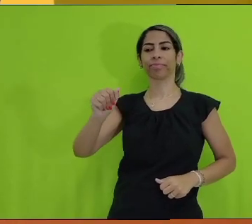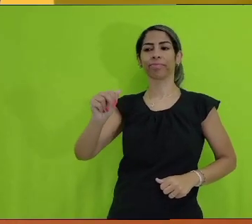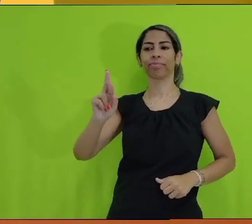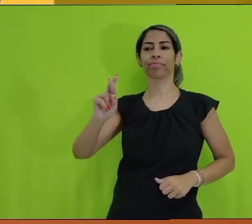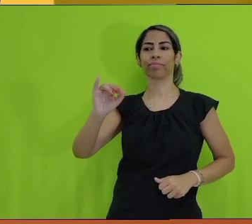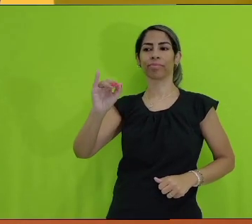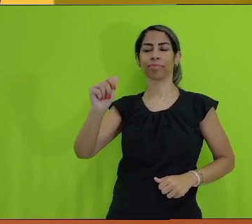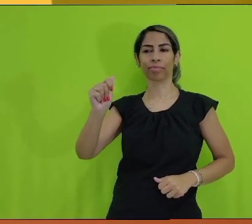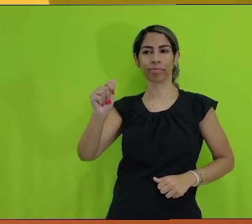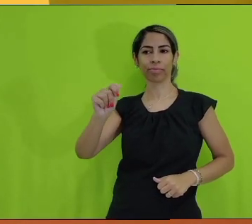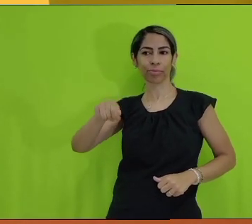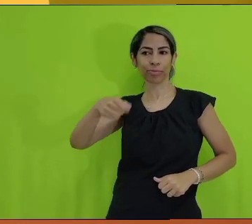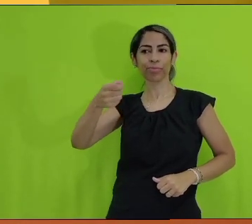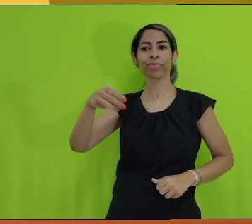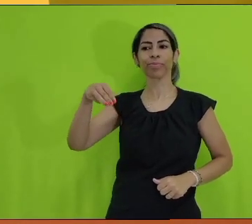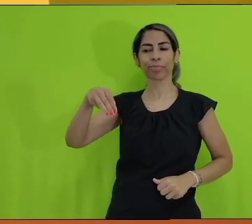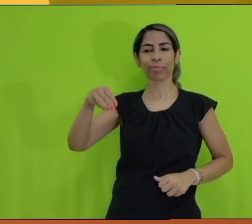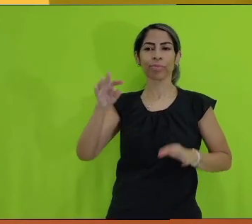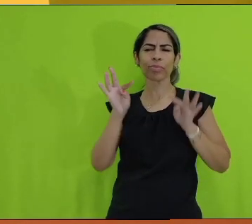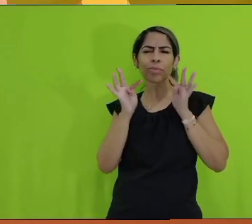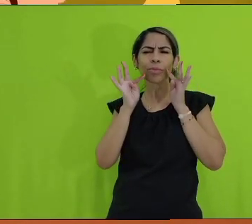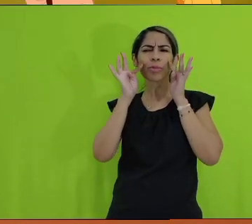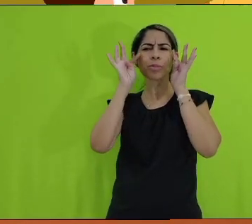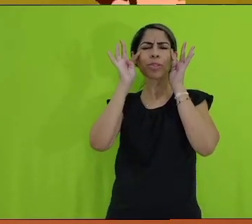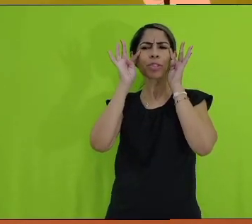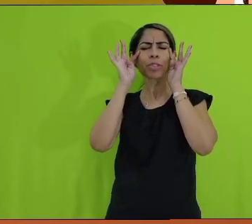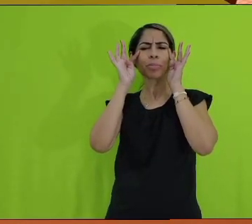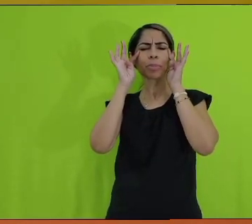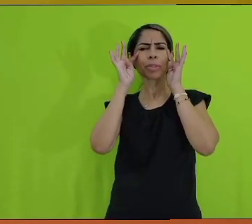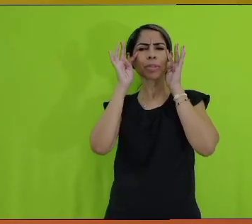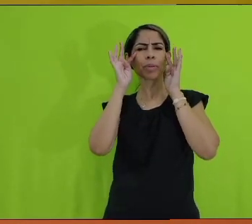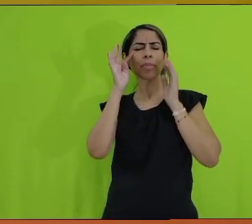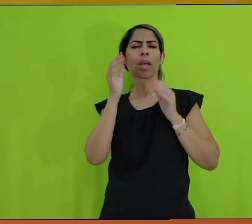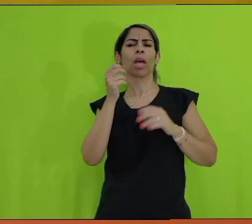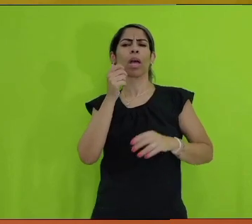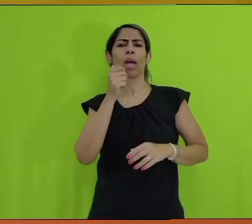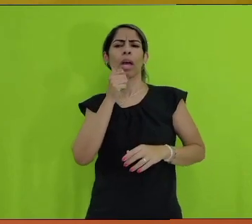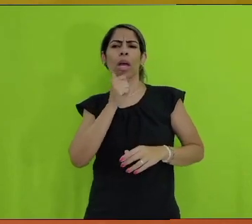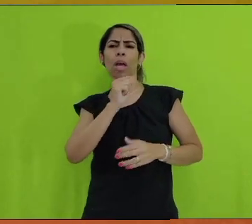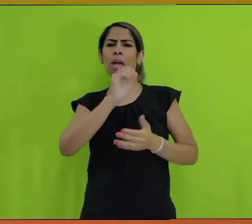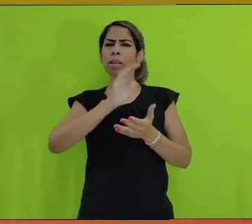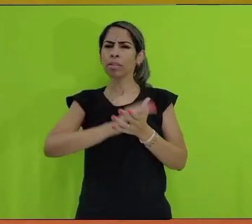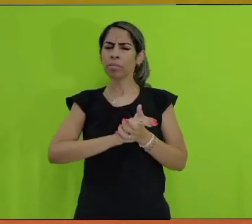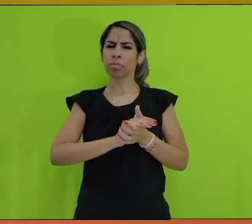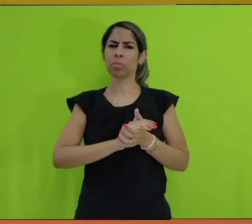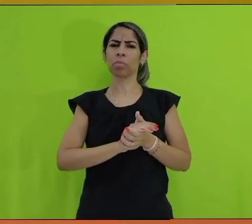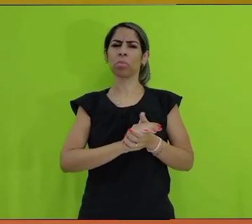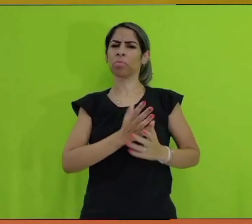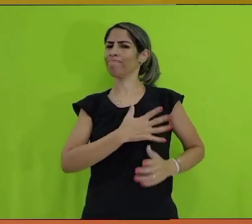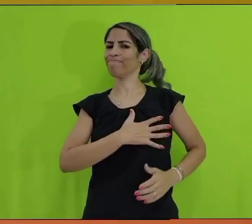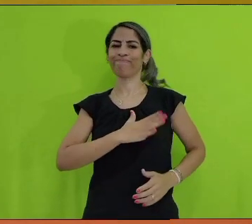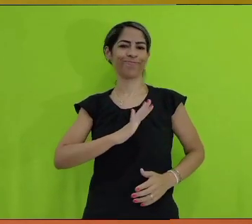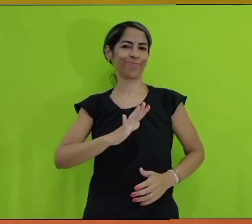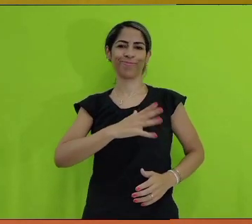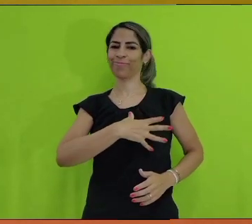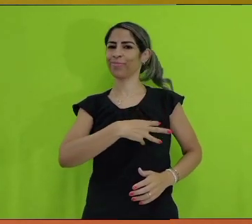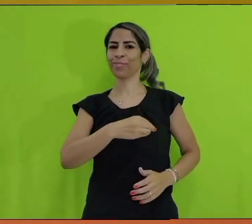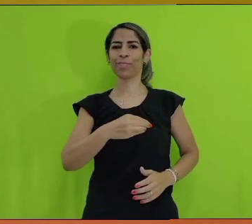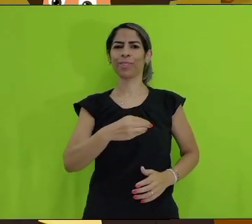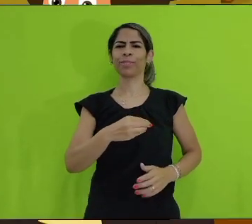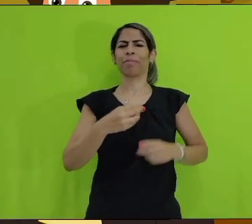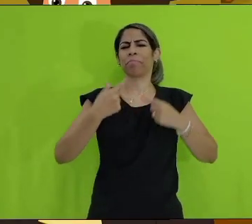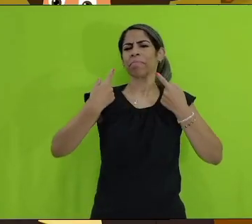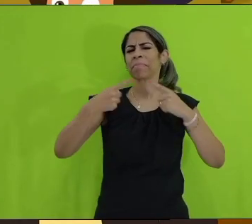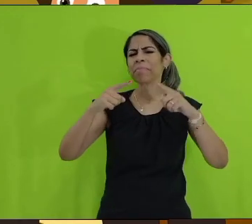Sua segunda esposa muitas vezes maltratava as crianças e sempre incomodava o lenhador. Não há comida o suficiente